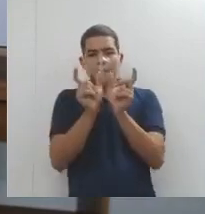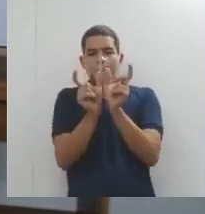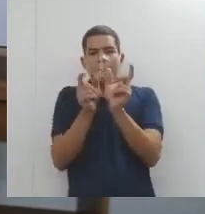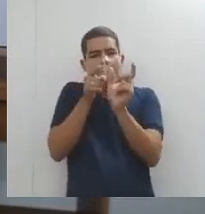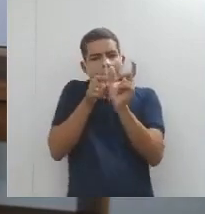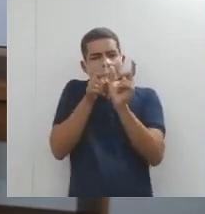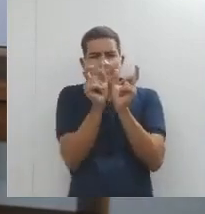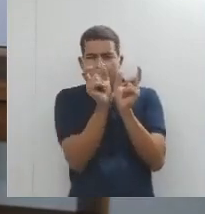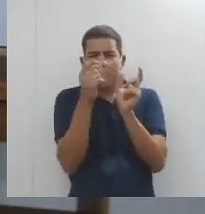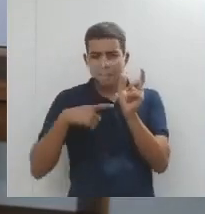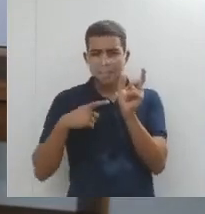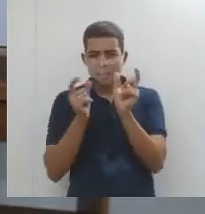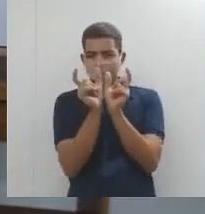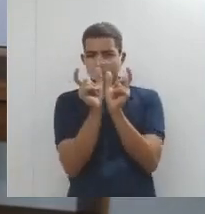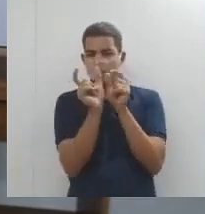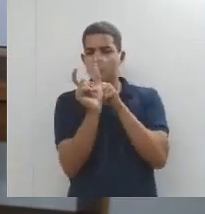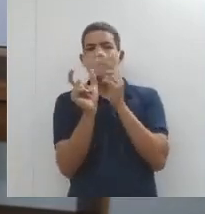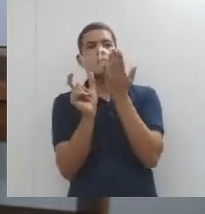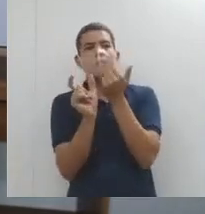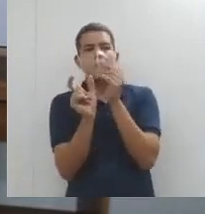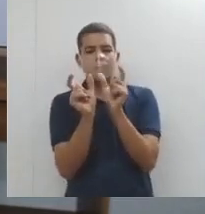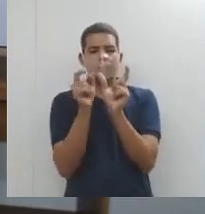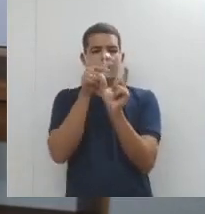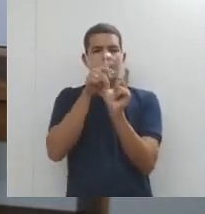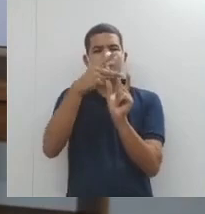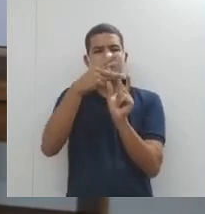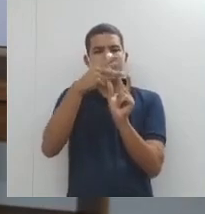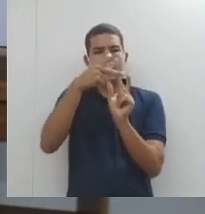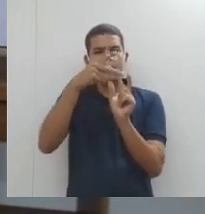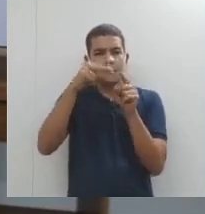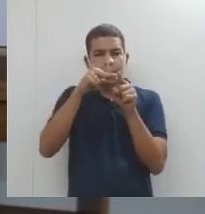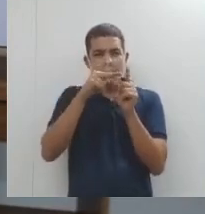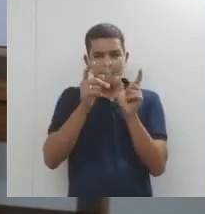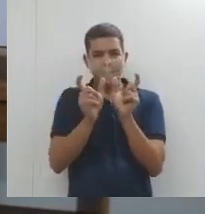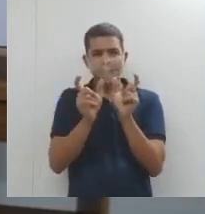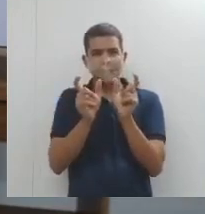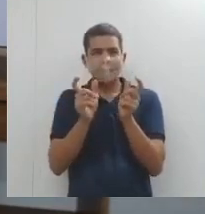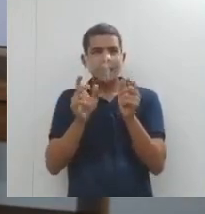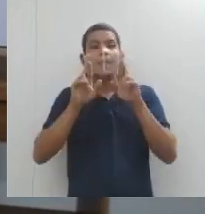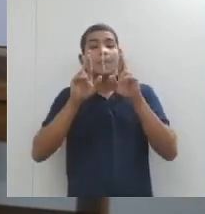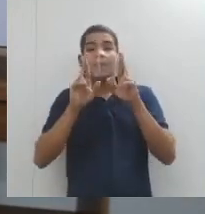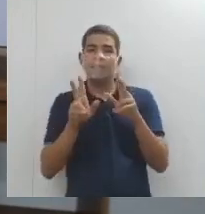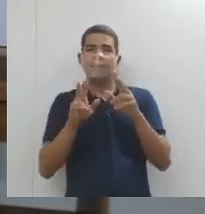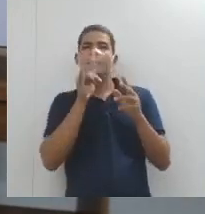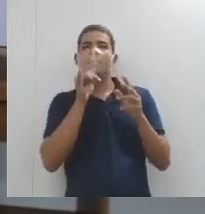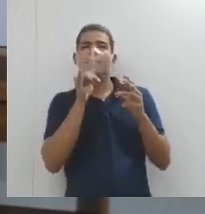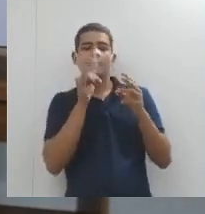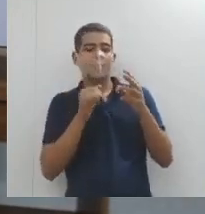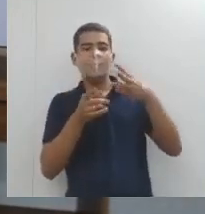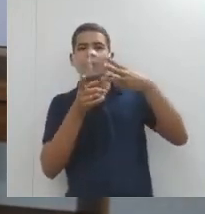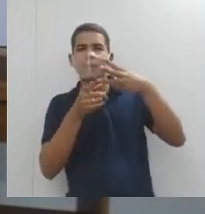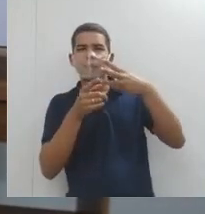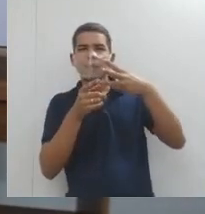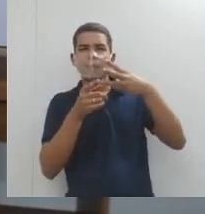não. Ao contrário do que nós podemos observar em Joana gosta de pizza. Eu tenho um ligante.